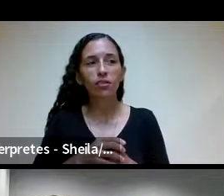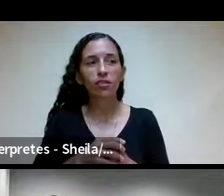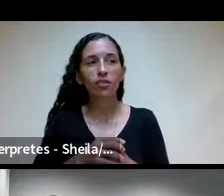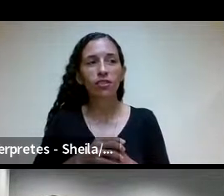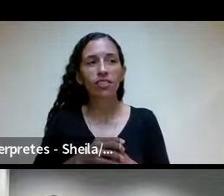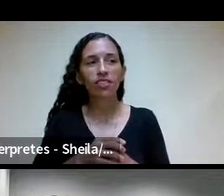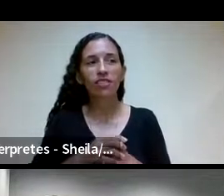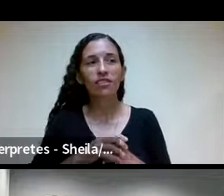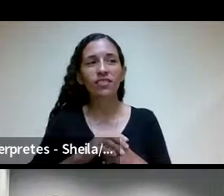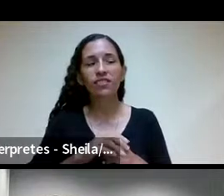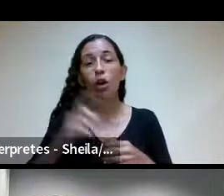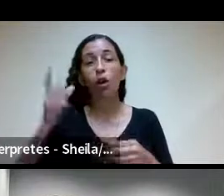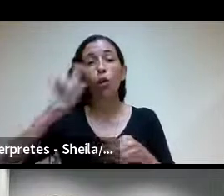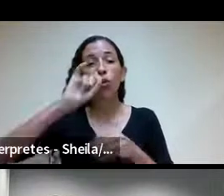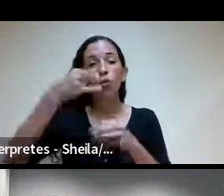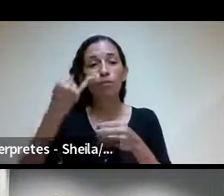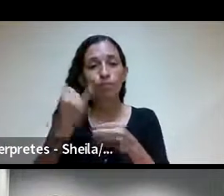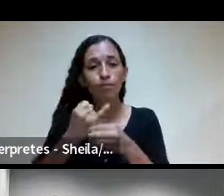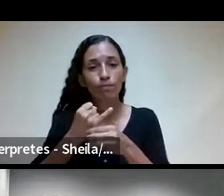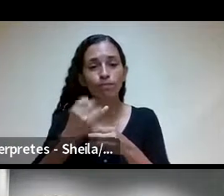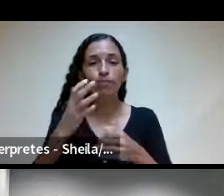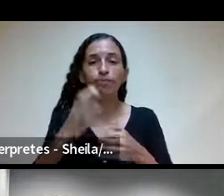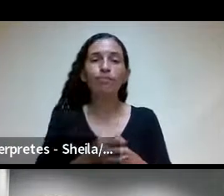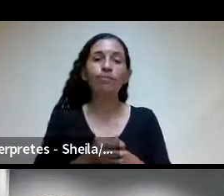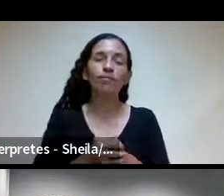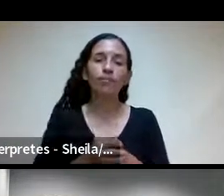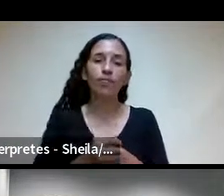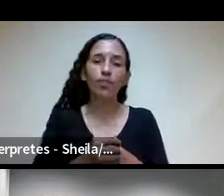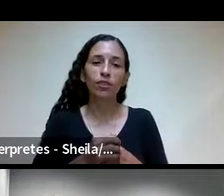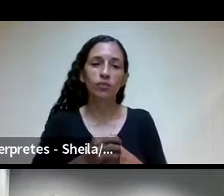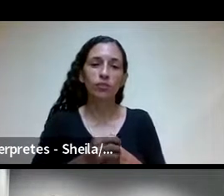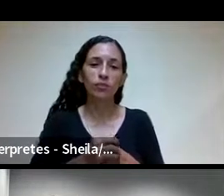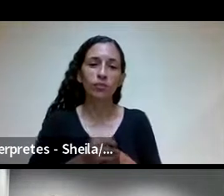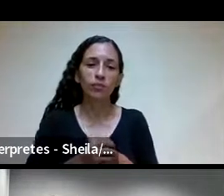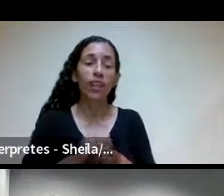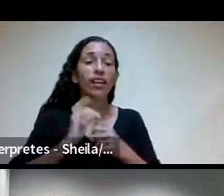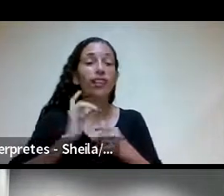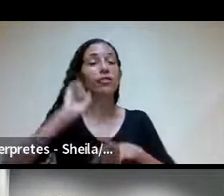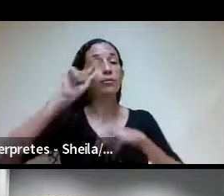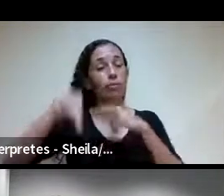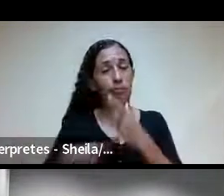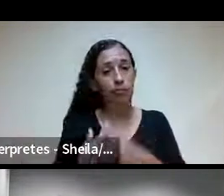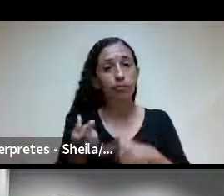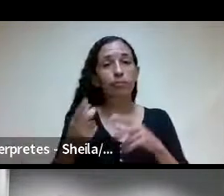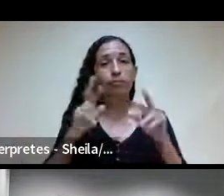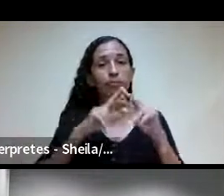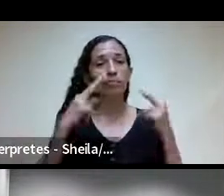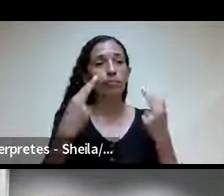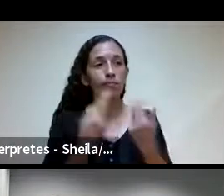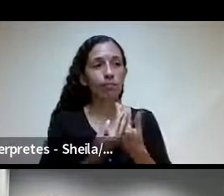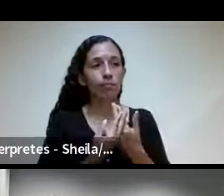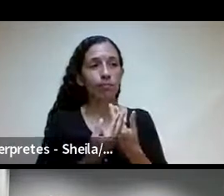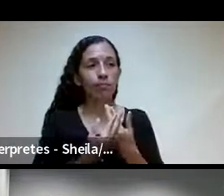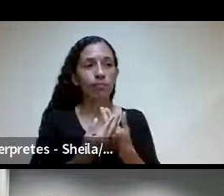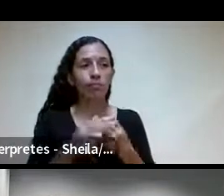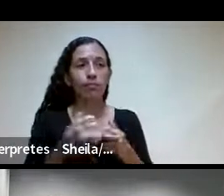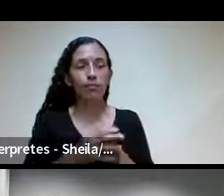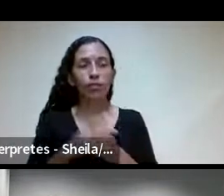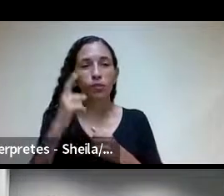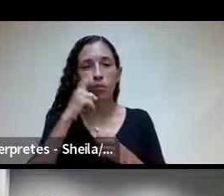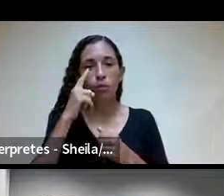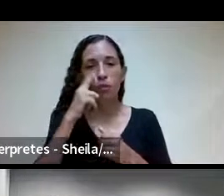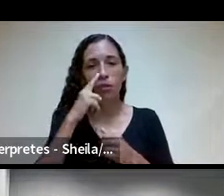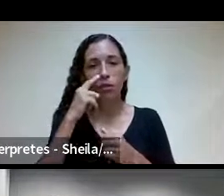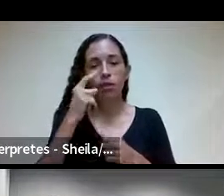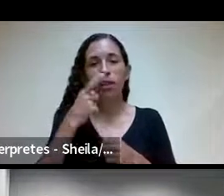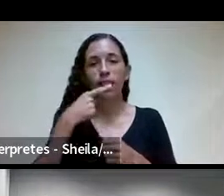com o texto ou não, para depois, logo após a sessão, comparecer ao gabinete e visitar o prédio do tribunal, que